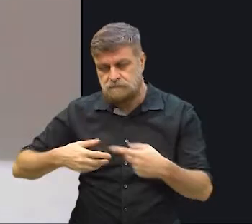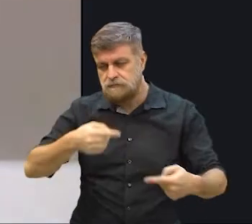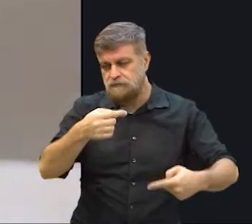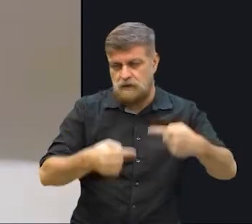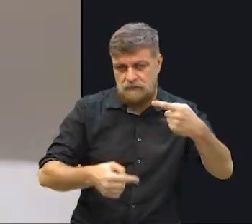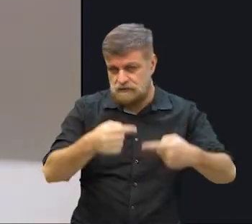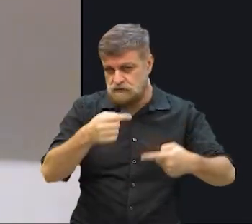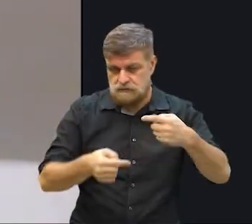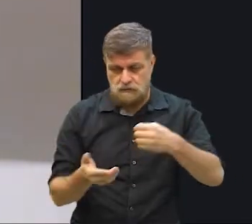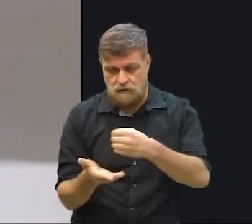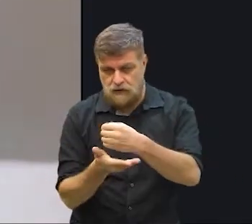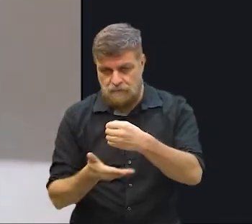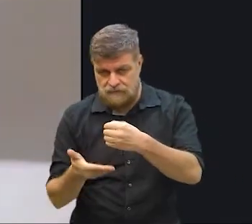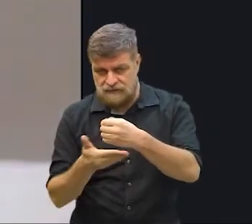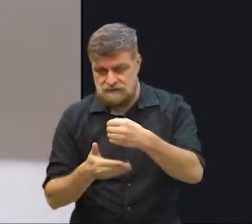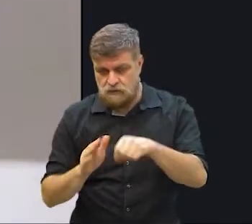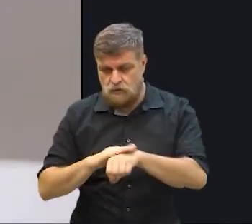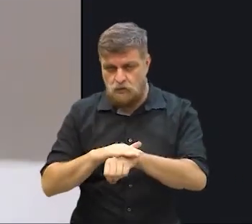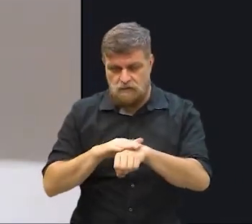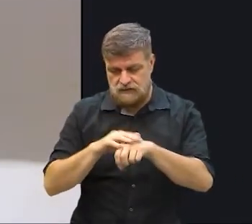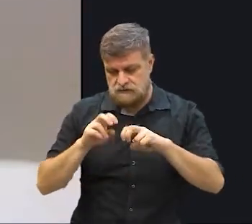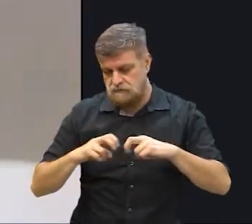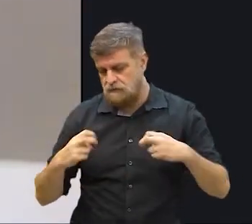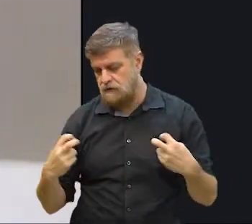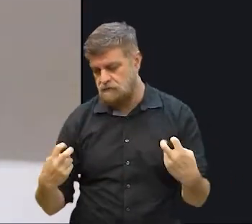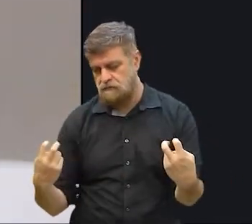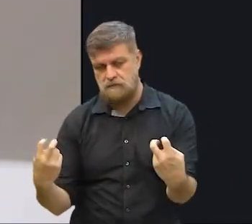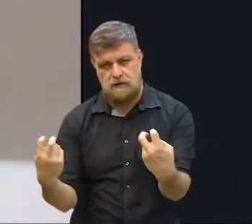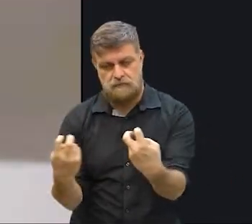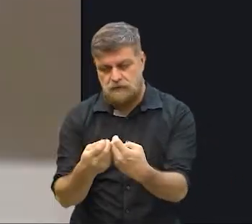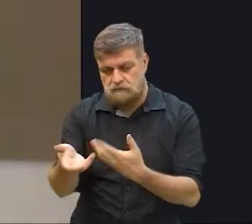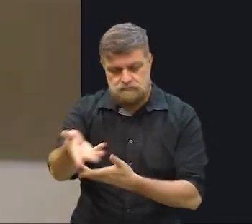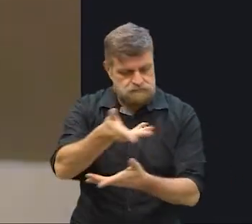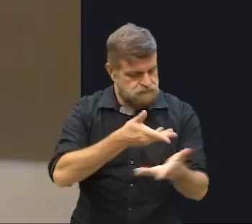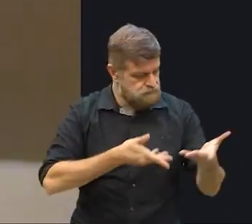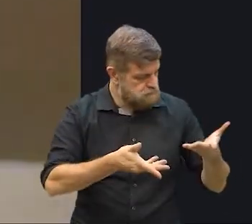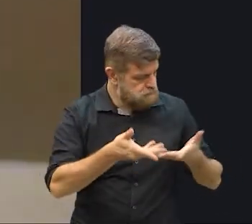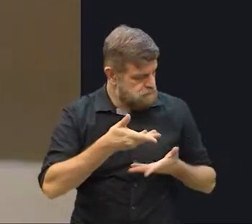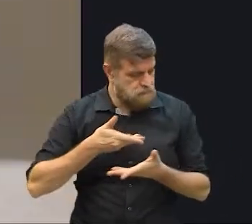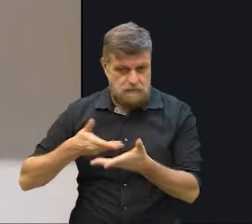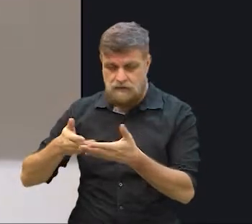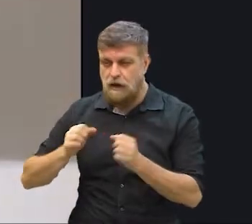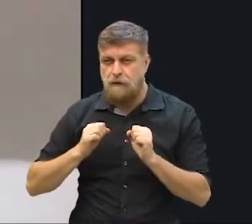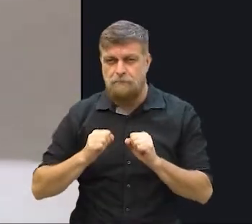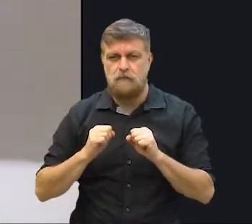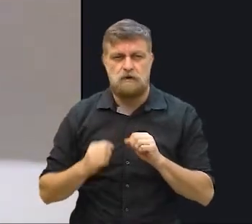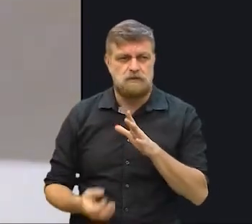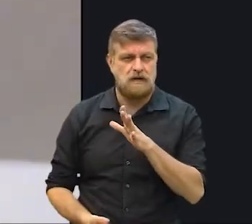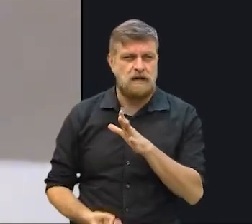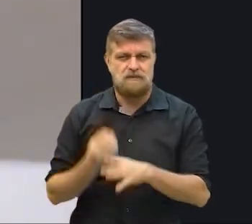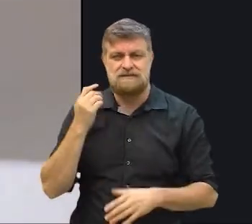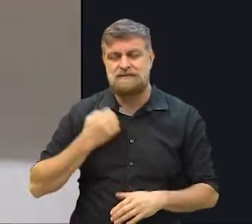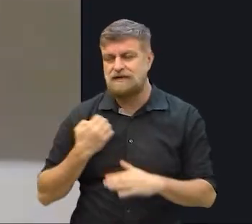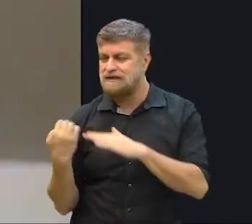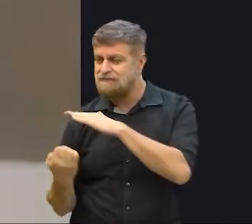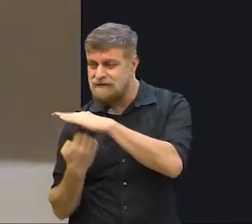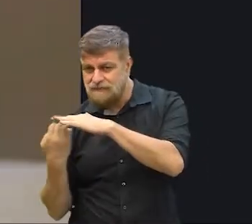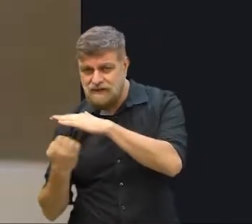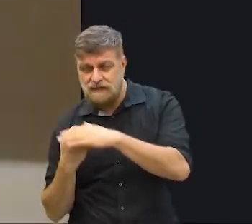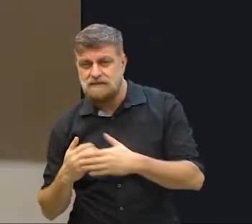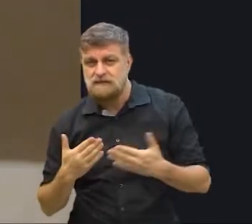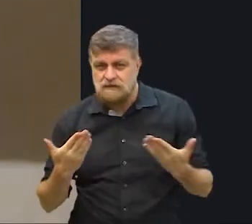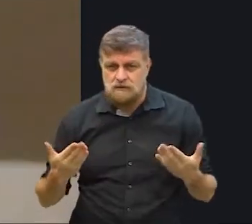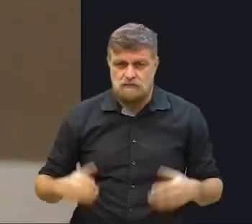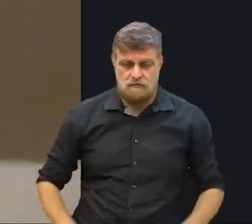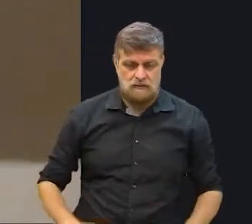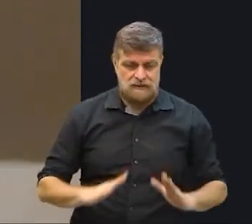uma discussão baseada em rodas de conversa, em ciclos, em etapas, onde pode ser feita em